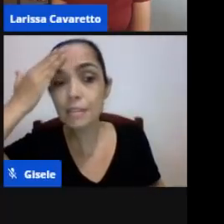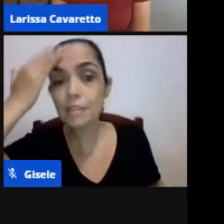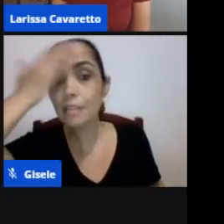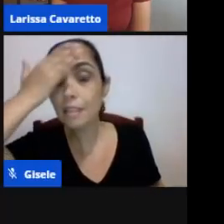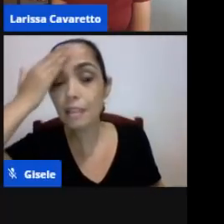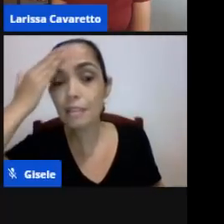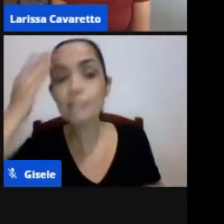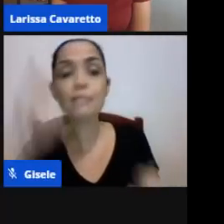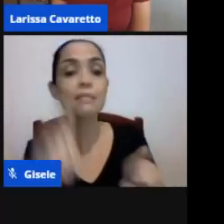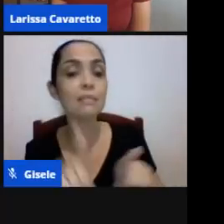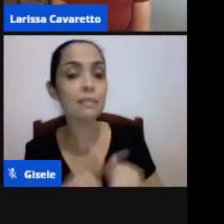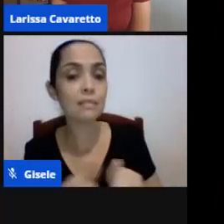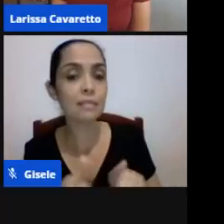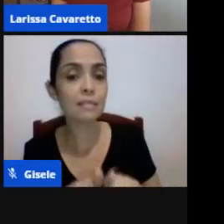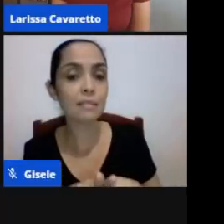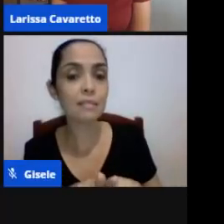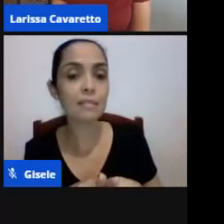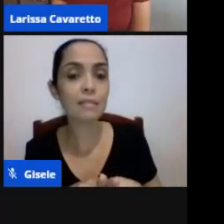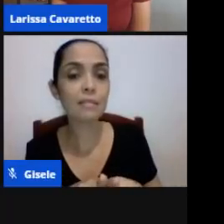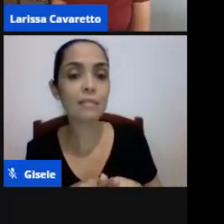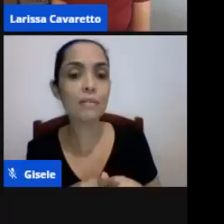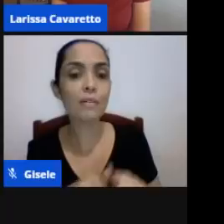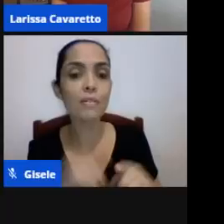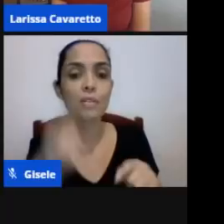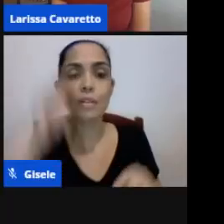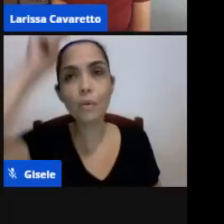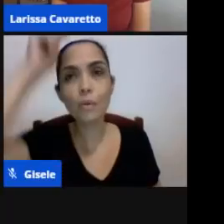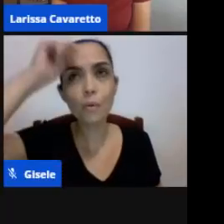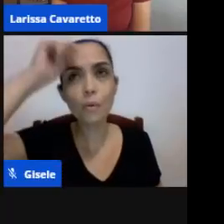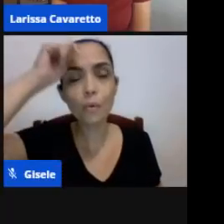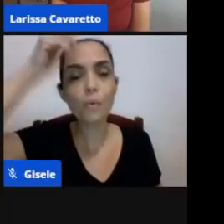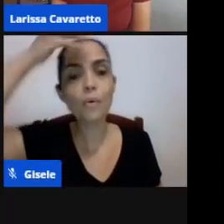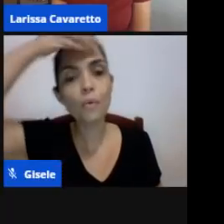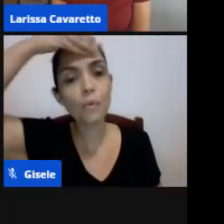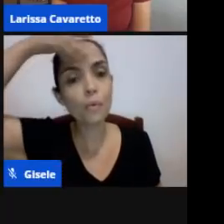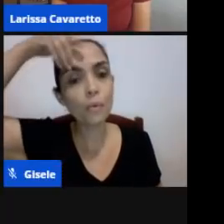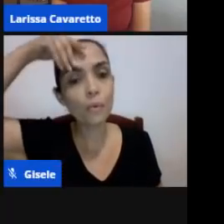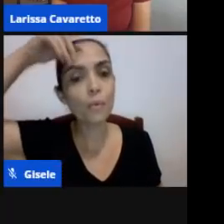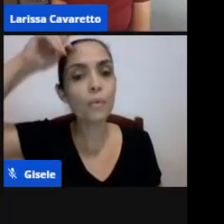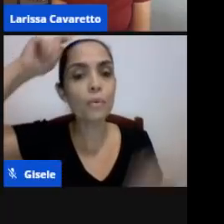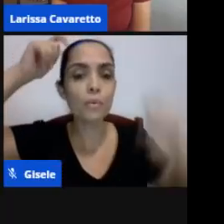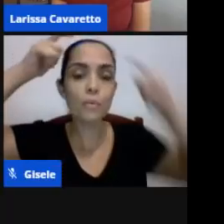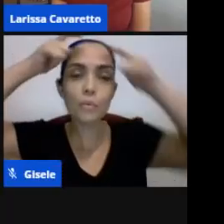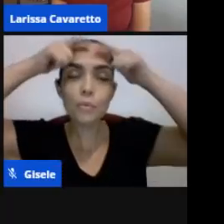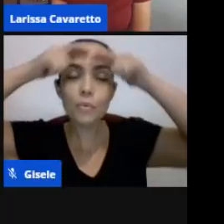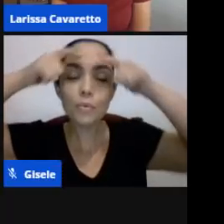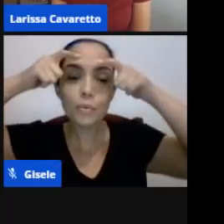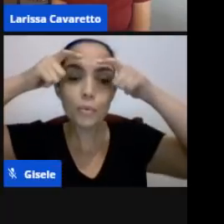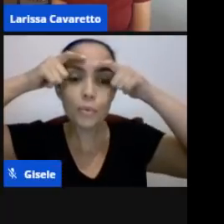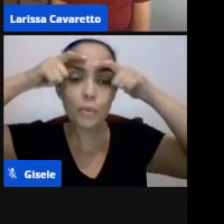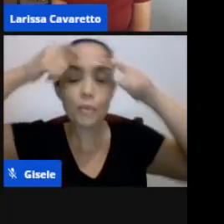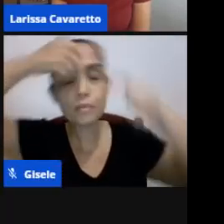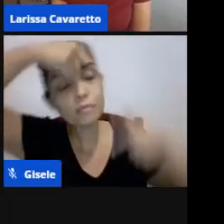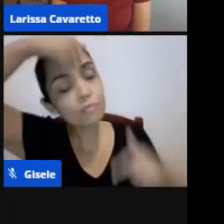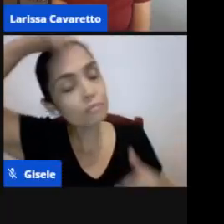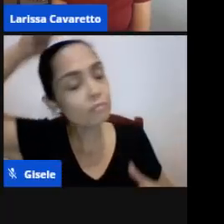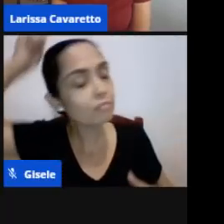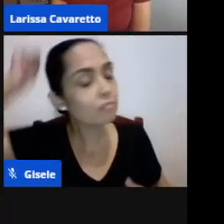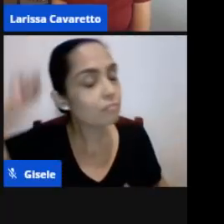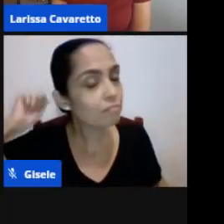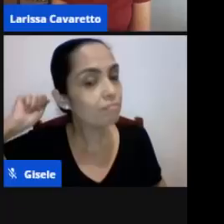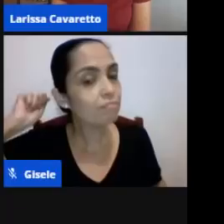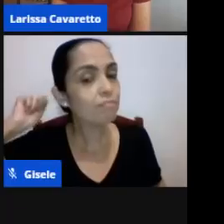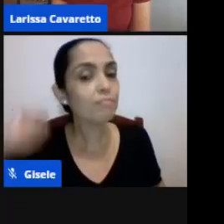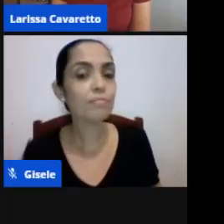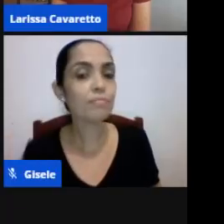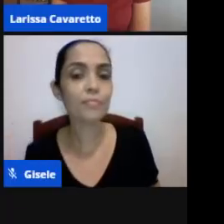nenhum objeto, nenhuma cobertura, por exemplo, um gorro, ele deve ser removido para aferir a temperatura. Então, para aferir